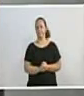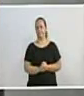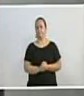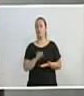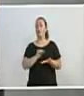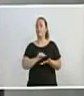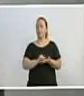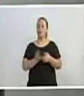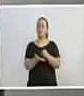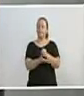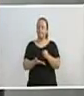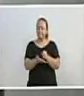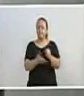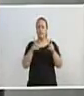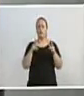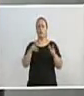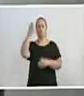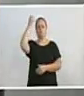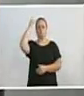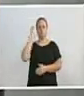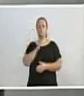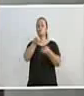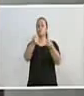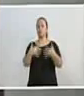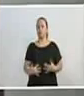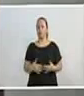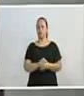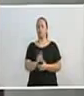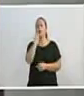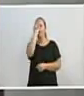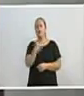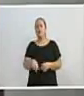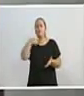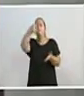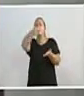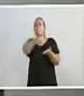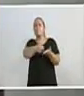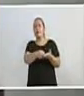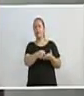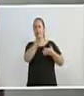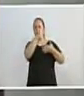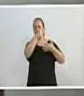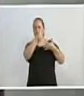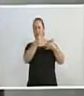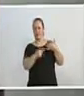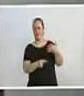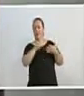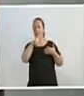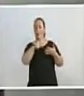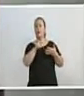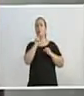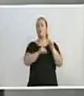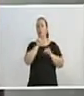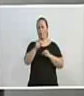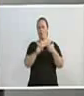vereador Ivanatos. Quem tem que pagar as benesses é o Poder Executivo. E o Poder Executivo é a sociedade. Quem